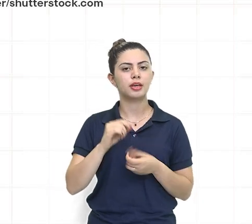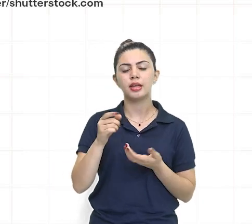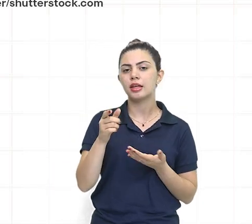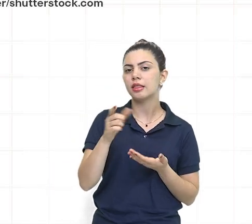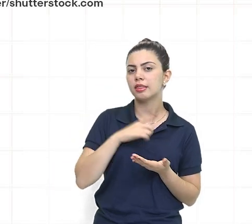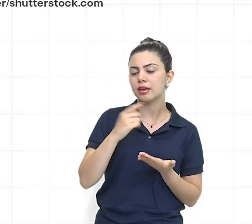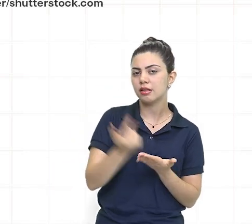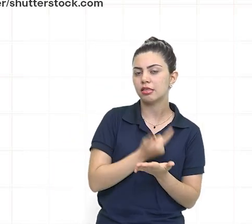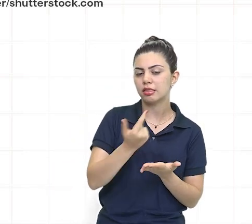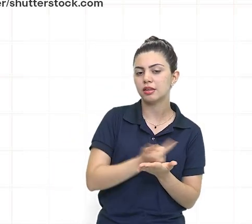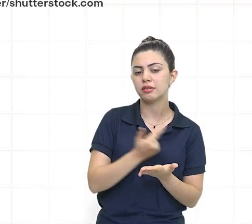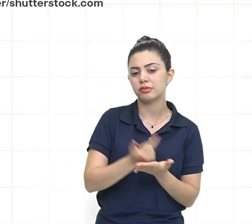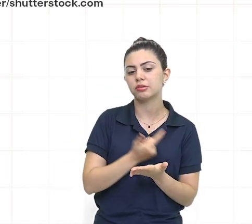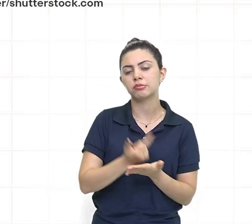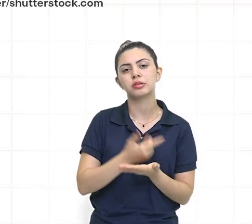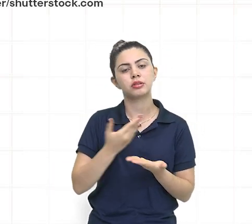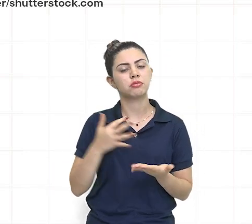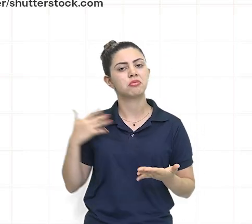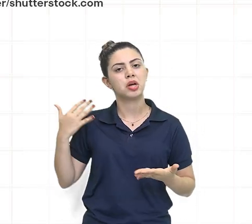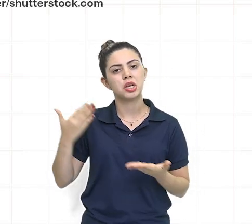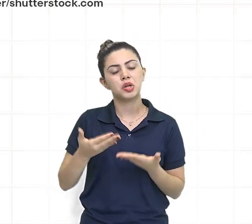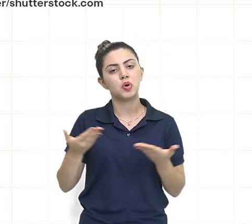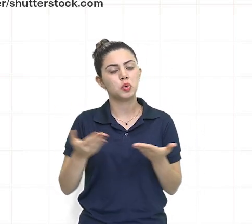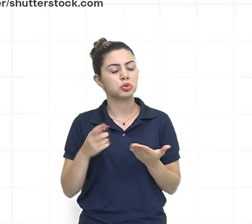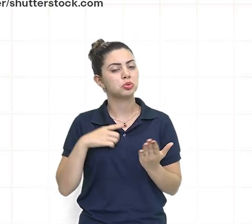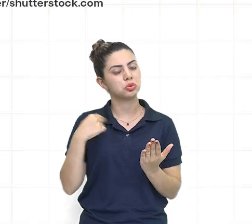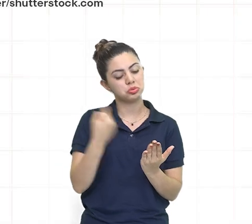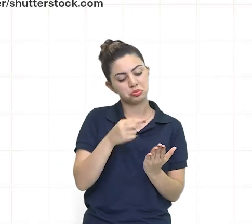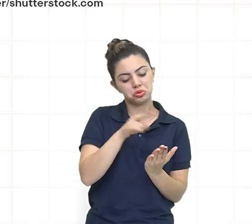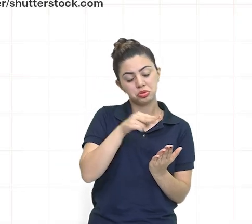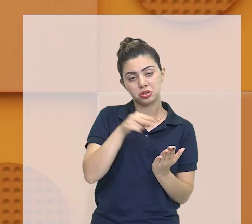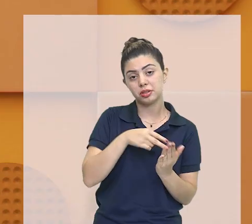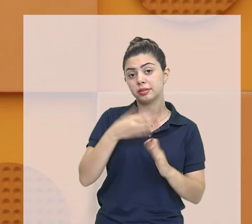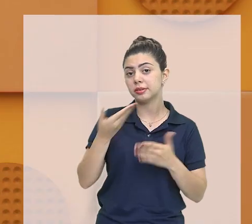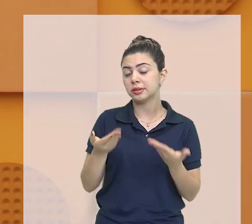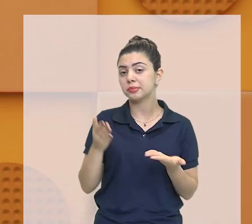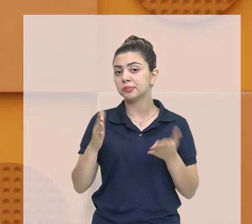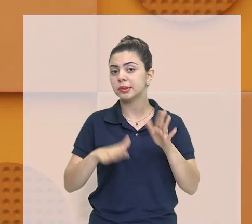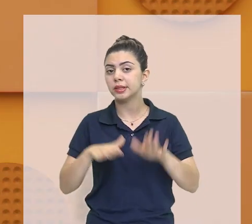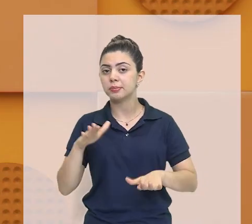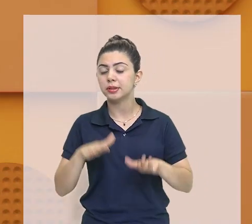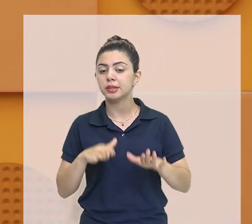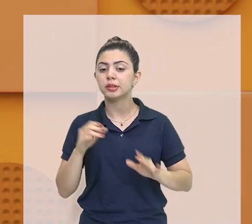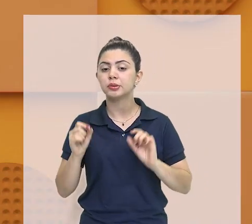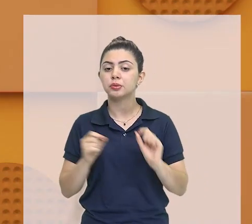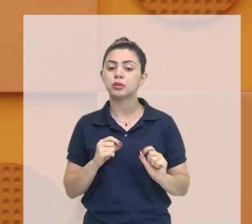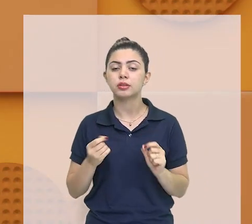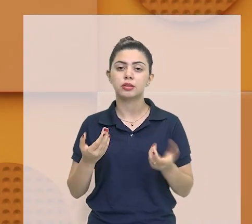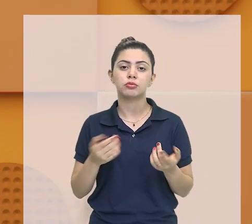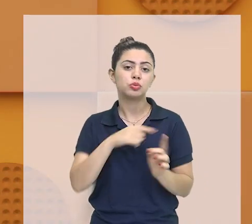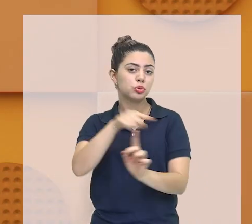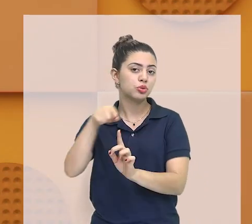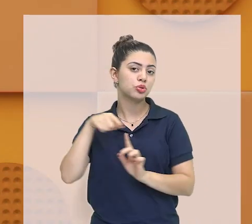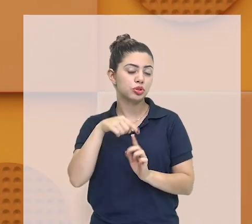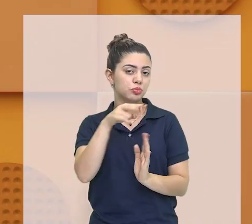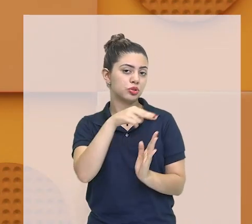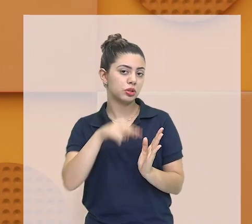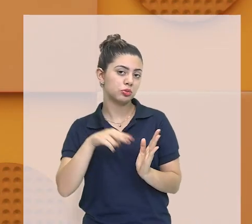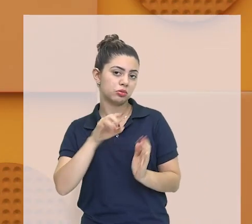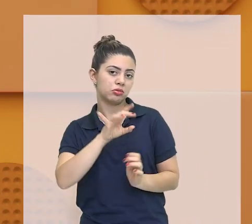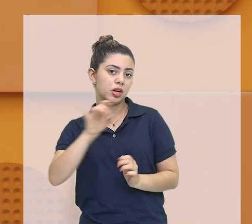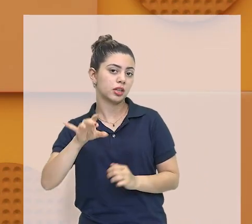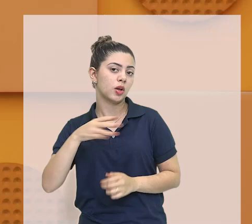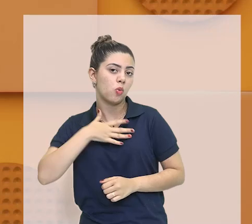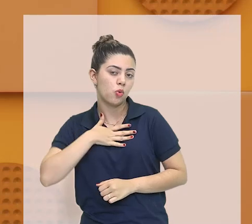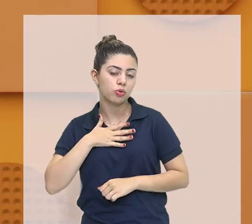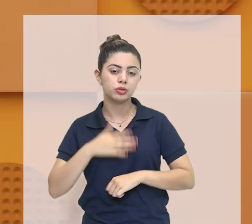inclusive, ainda hoje, não é mesmo? A gente, às vezes, lê, dependendo, então, aí, né, do tipo de leitura que nós fazemos. Então,